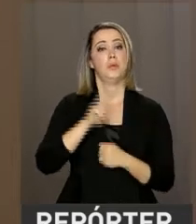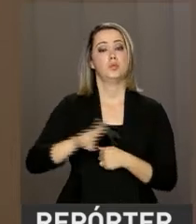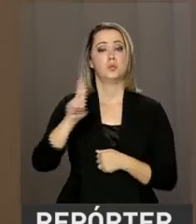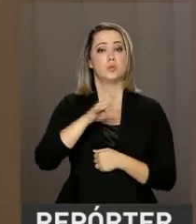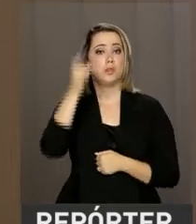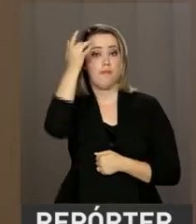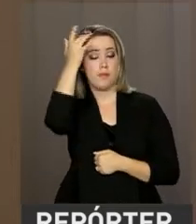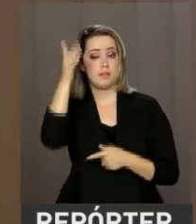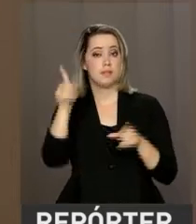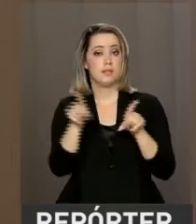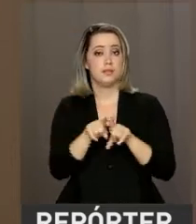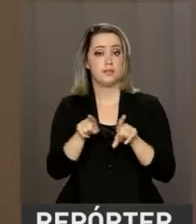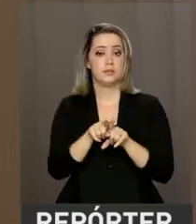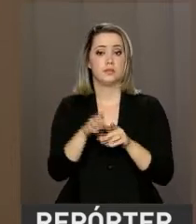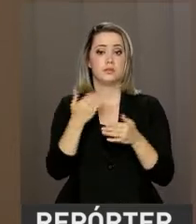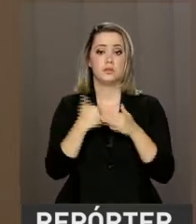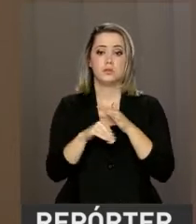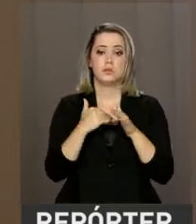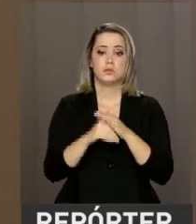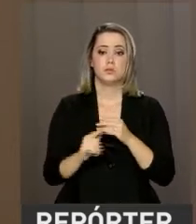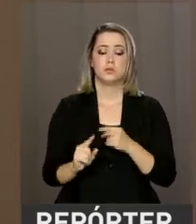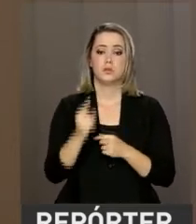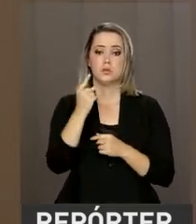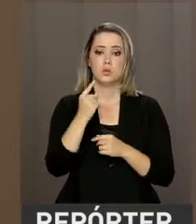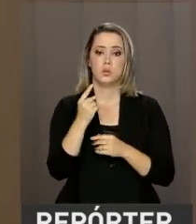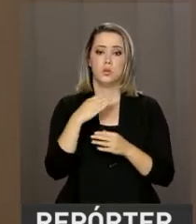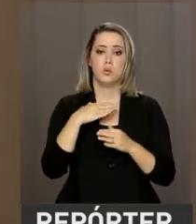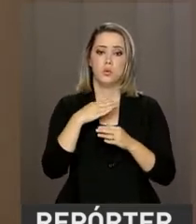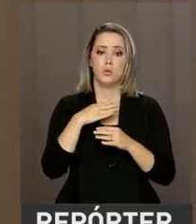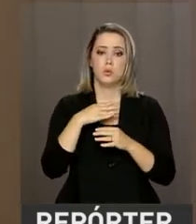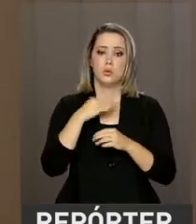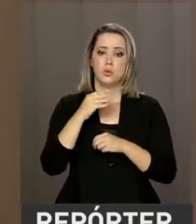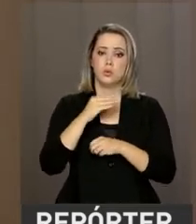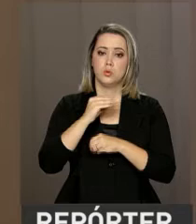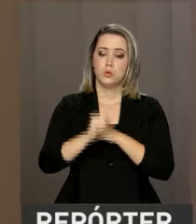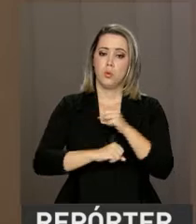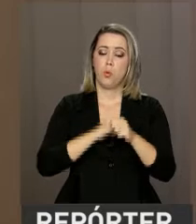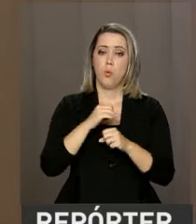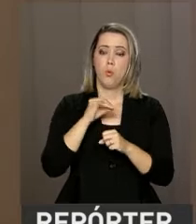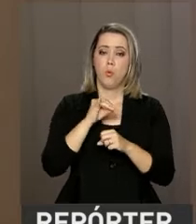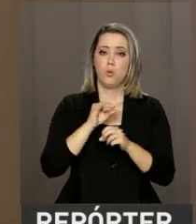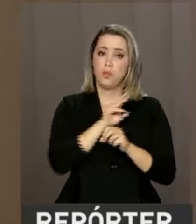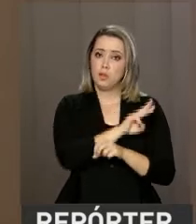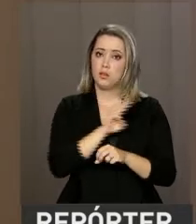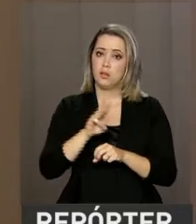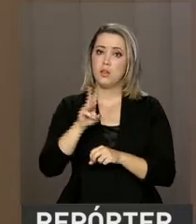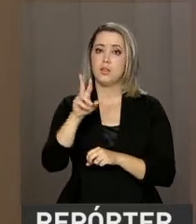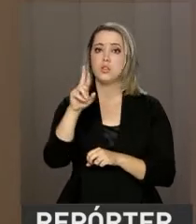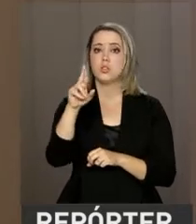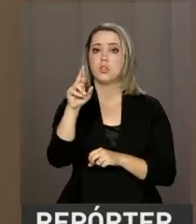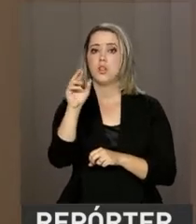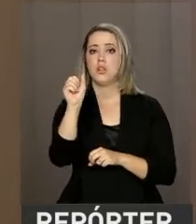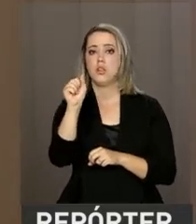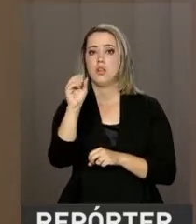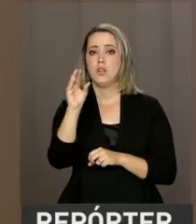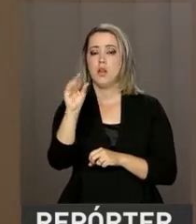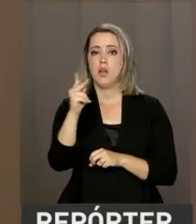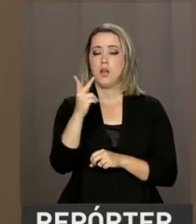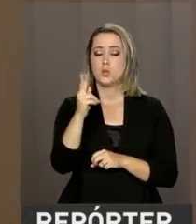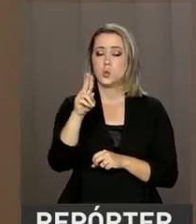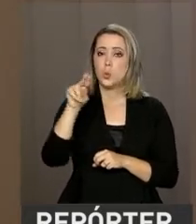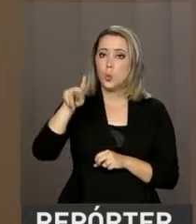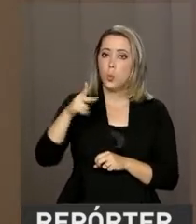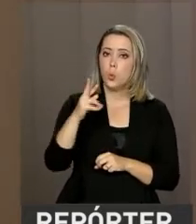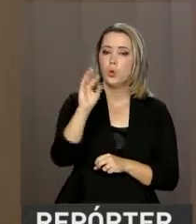facilitar também essa guarda um programa da receita federal que o rascunho do imposto de renda e ali ele informar já